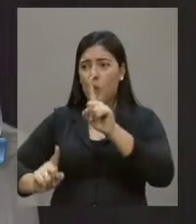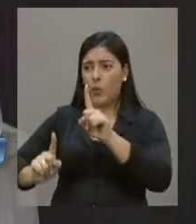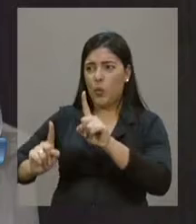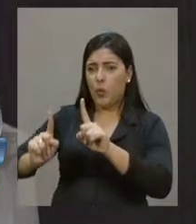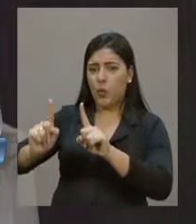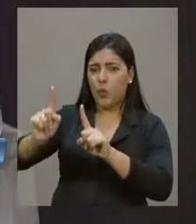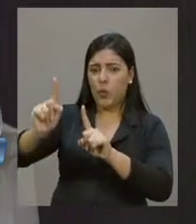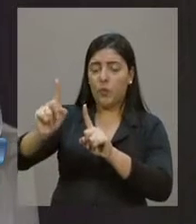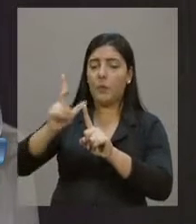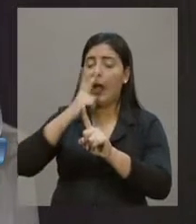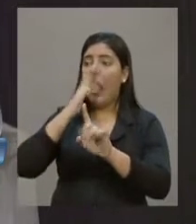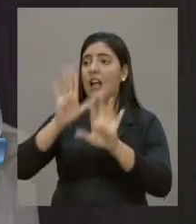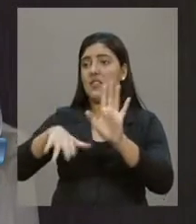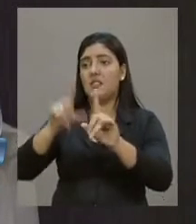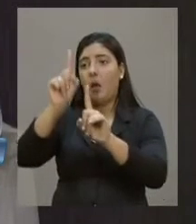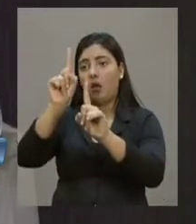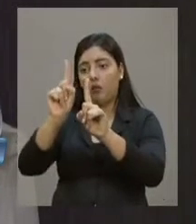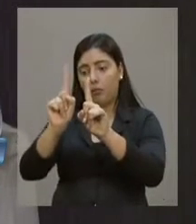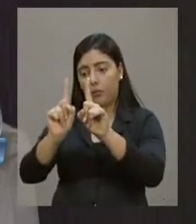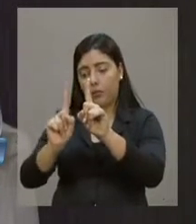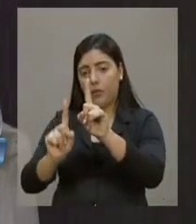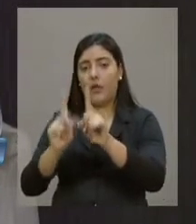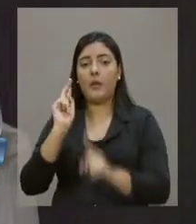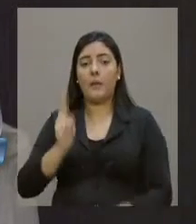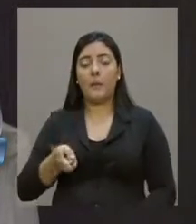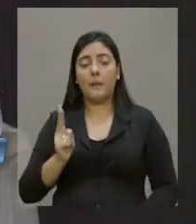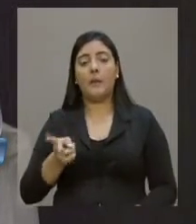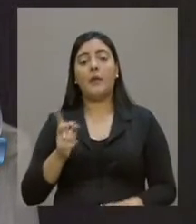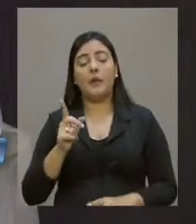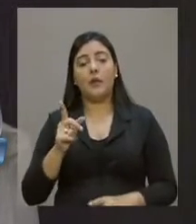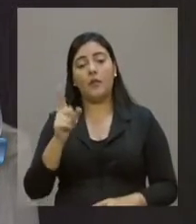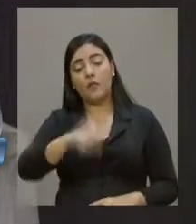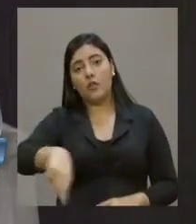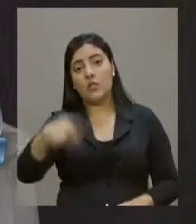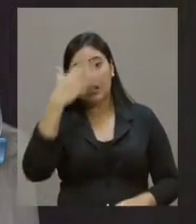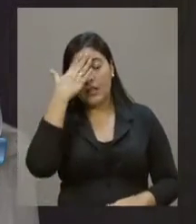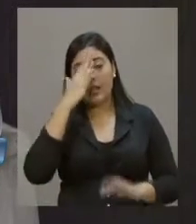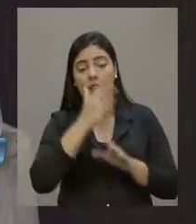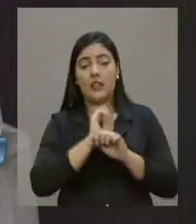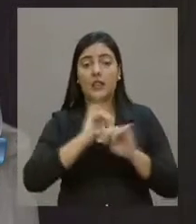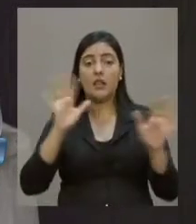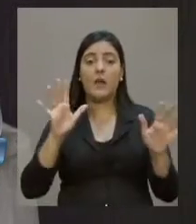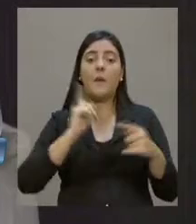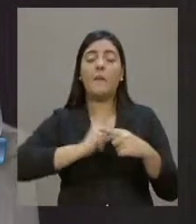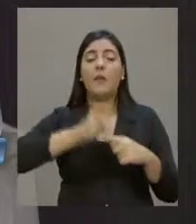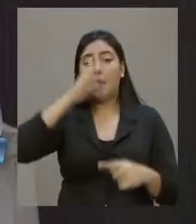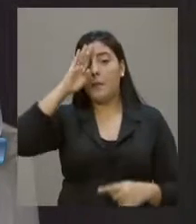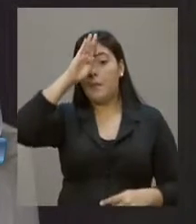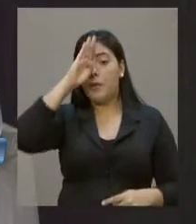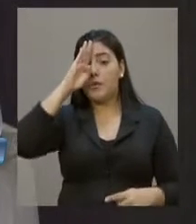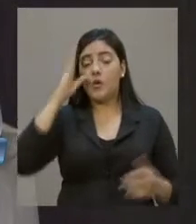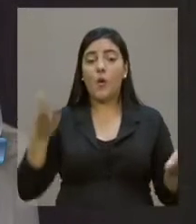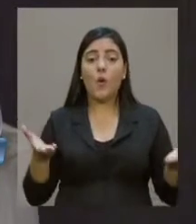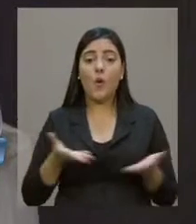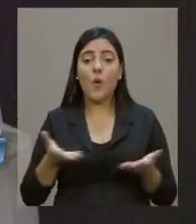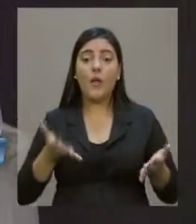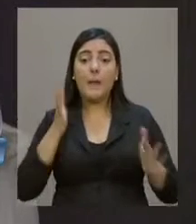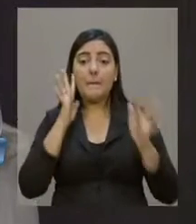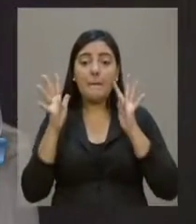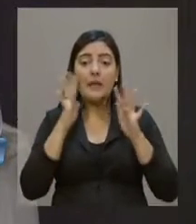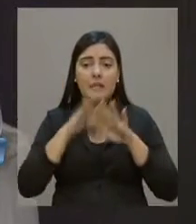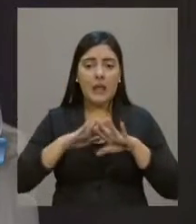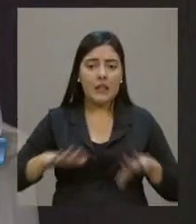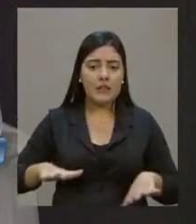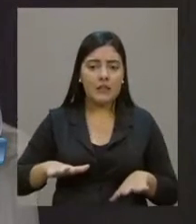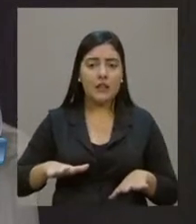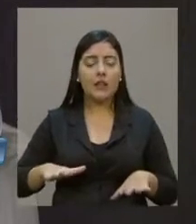que manter necessariamente... Eu estou desnudando isso para o nosso telespectador. Por que Bolsonaro age como age? É porque ele pensa assim,